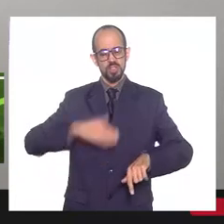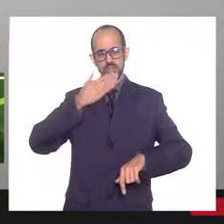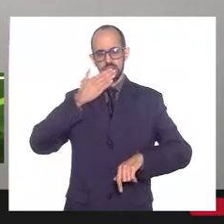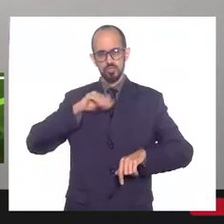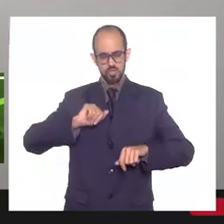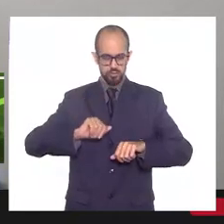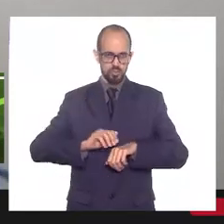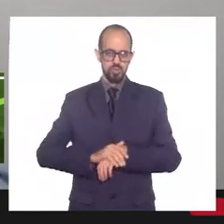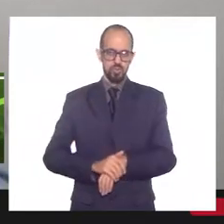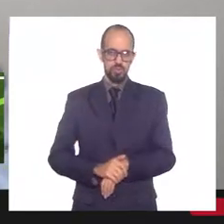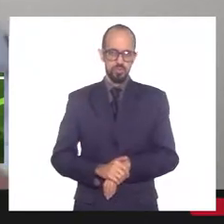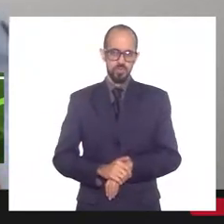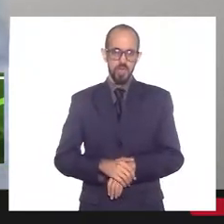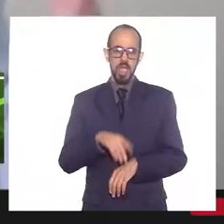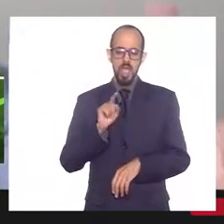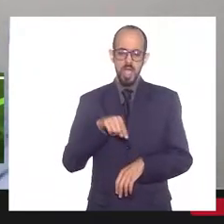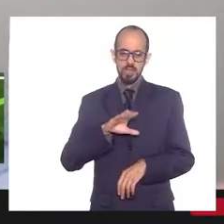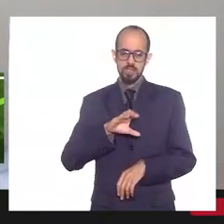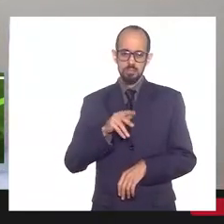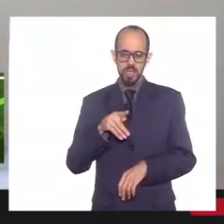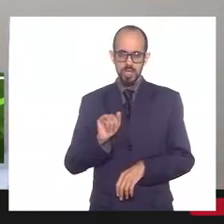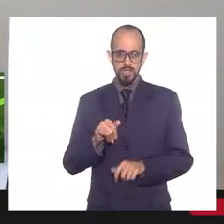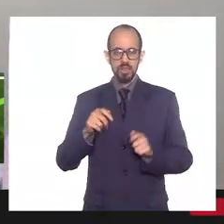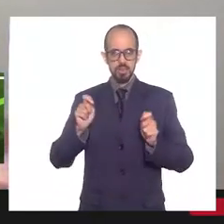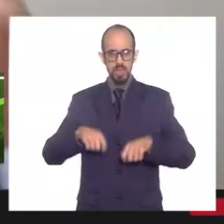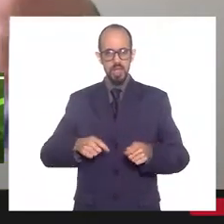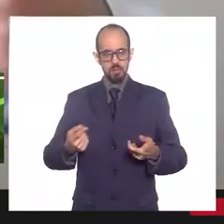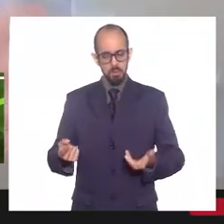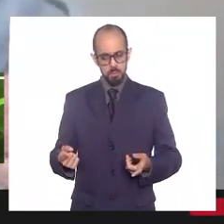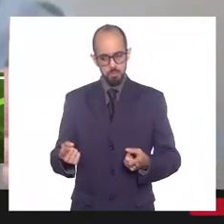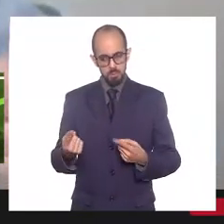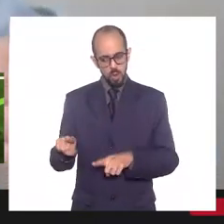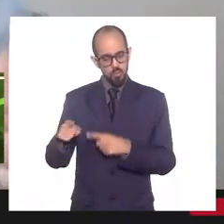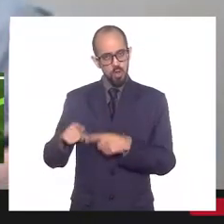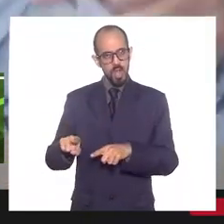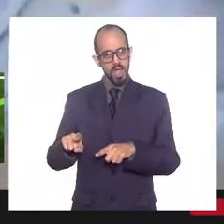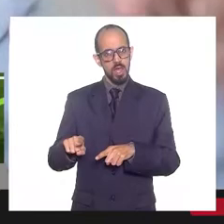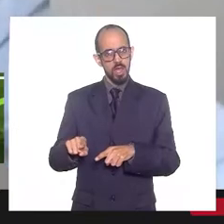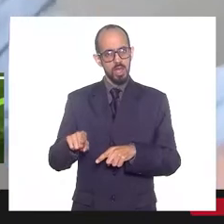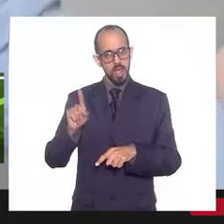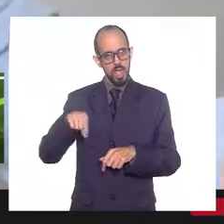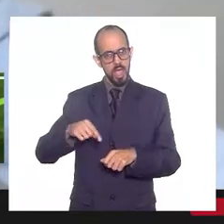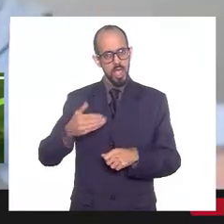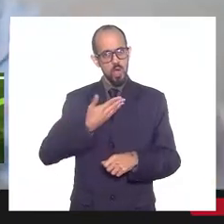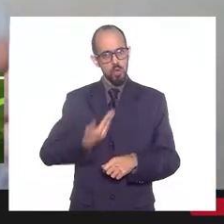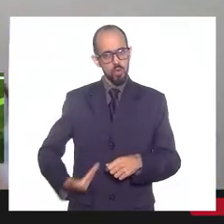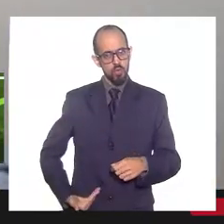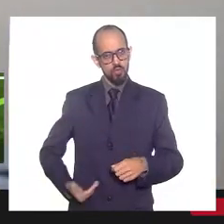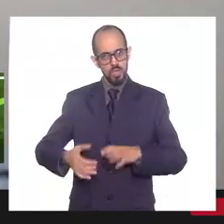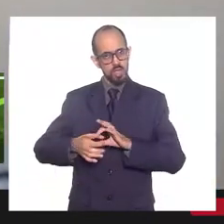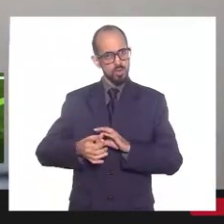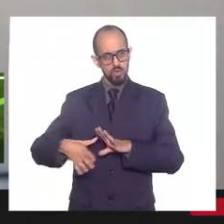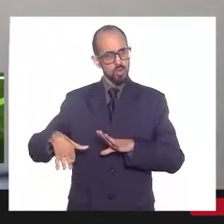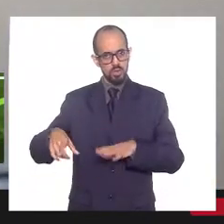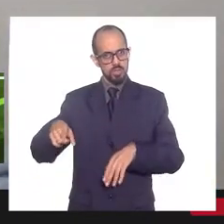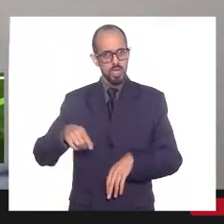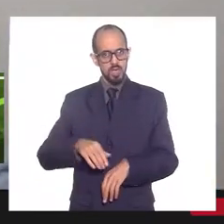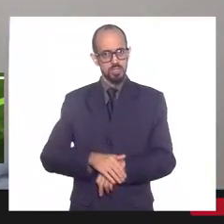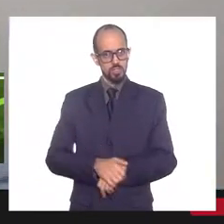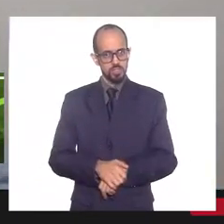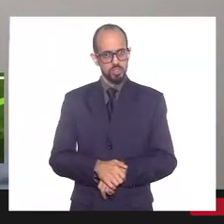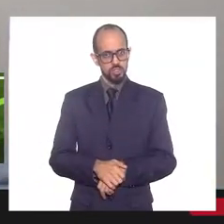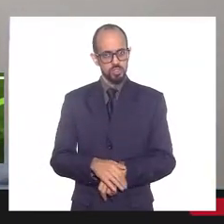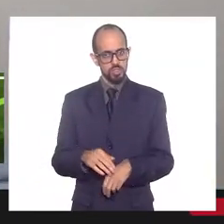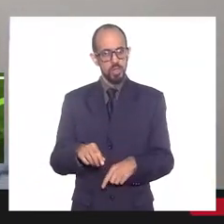também que a CPI pode provocar de alguma forma eu contei tudo tem concede a operação deste canais né